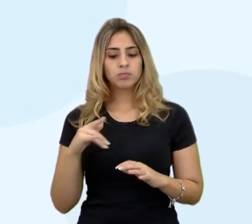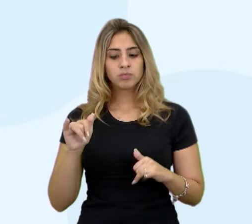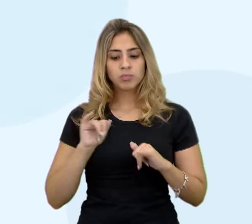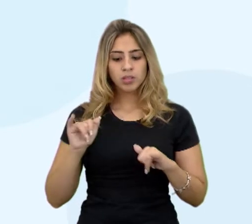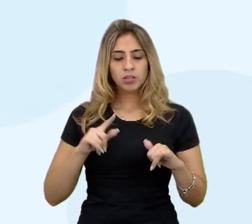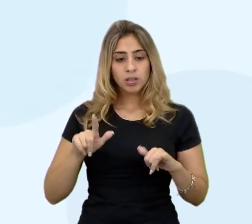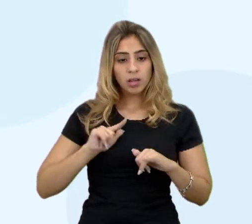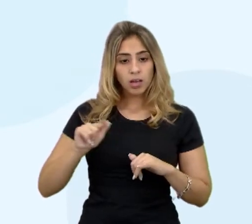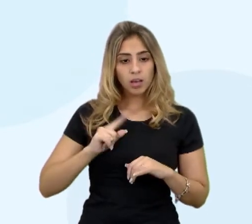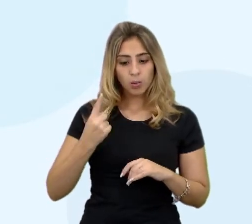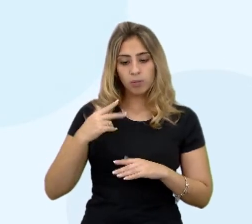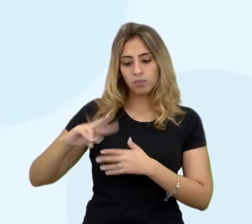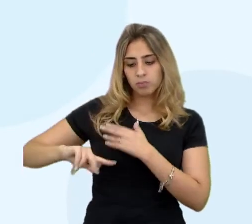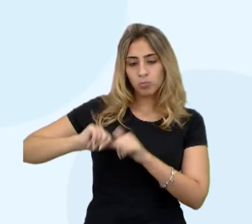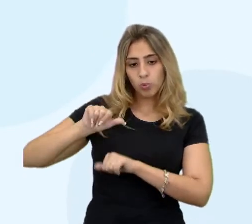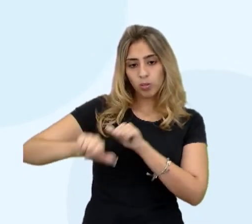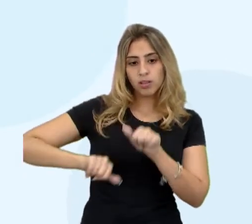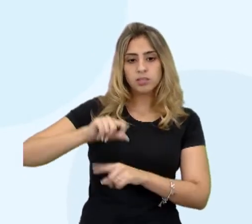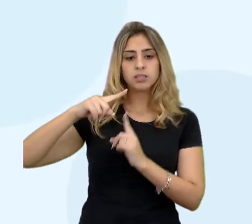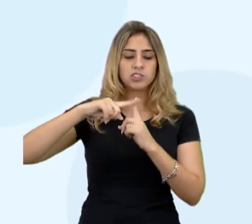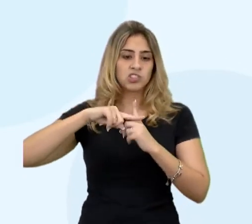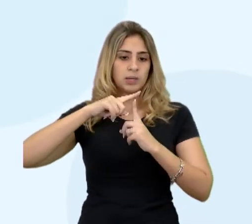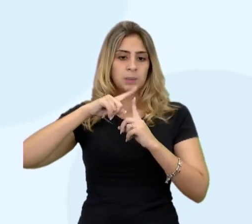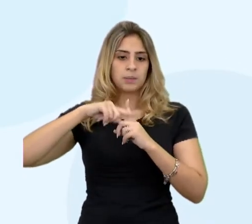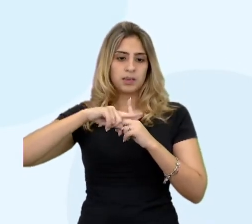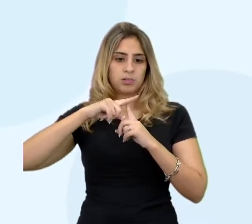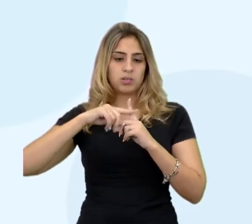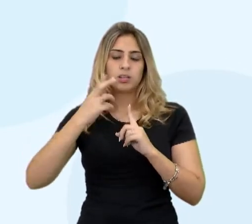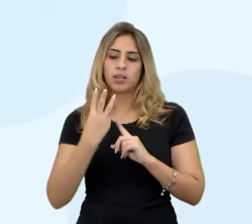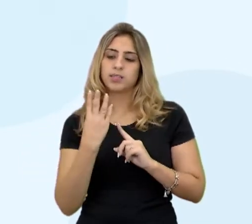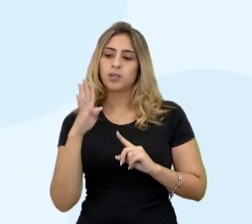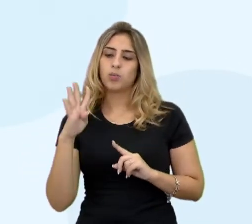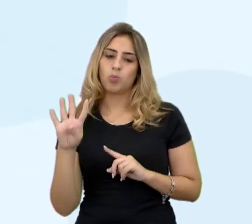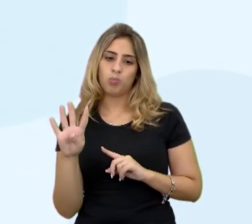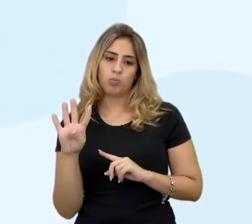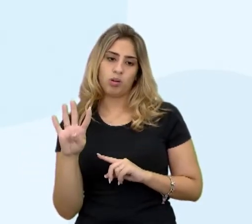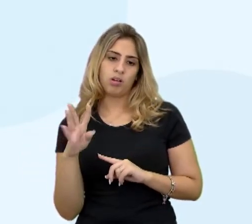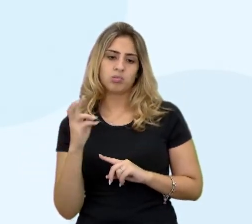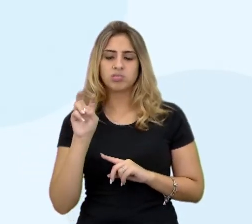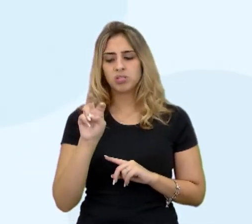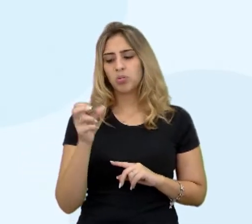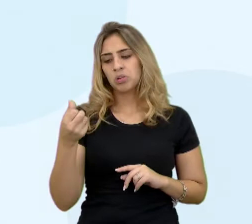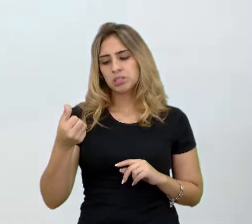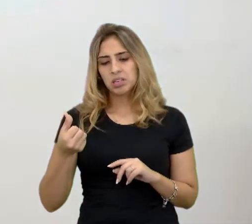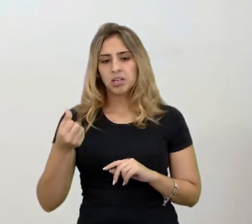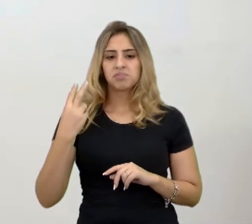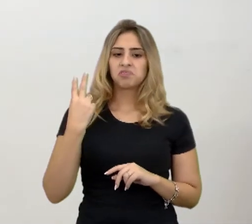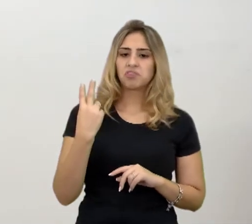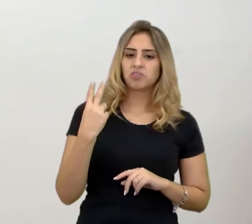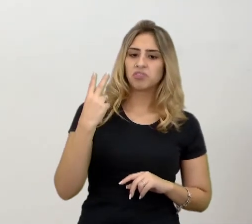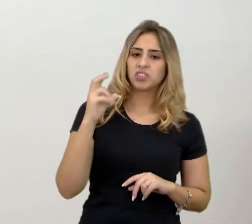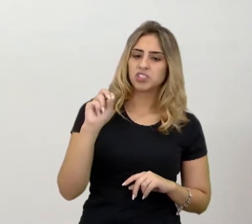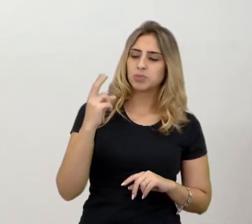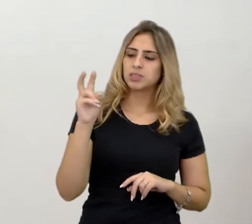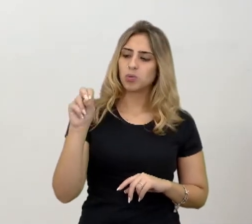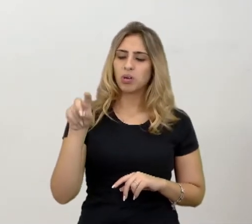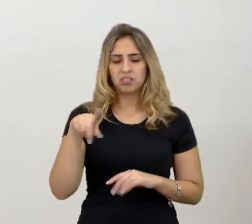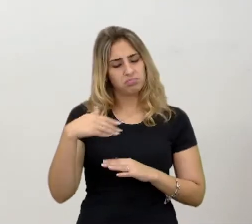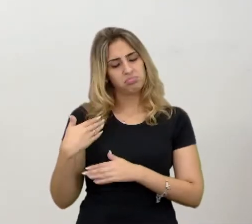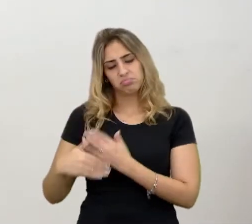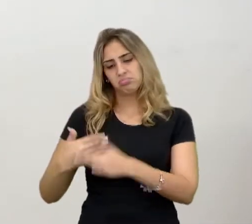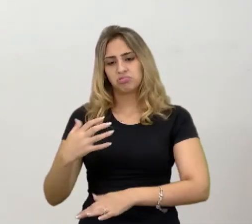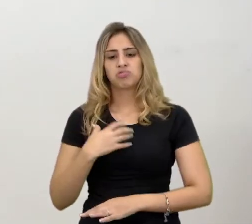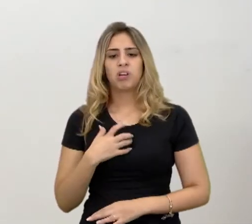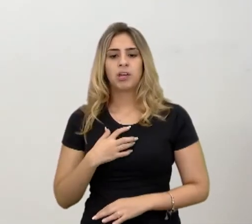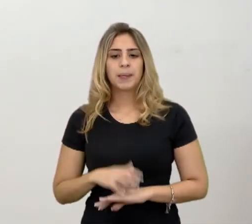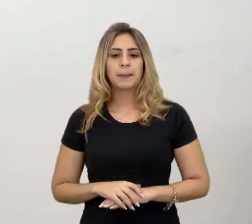na temperatura. Pode aumentar a temperatura aí de 3 a 4. Por exemplo, de 5 a 6, de 20 para 50 e assim vai. Então,